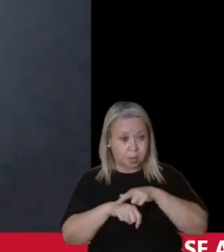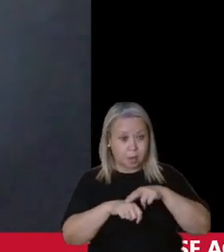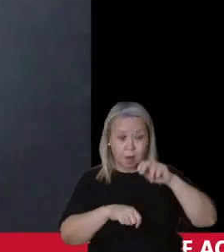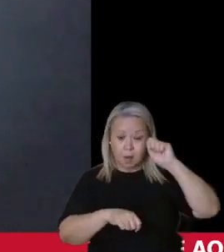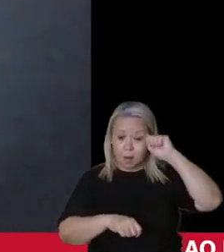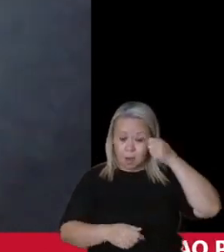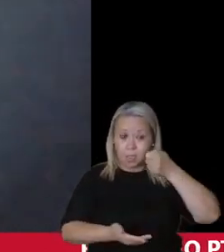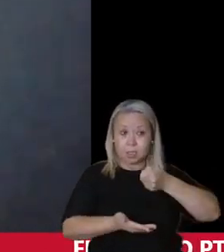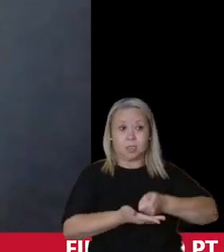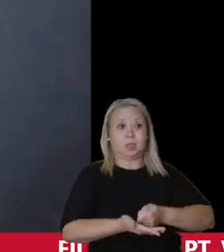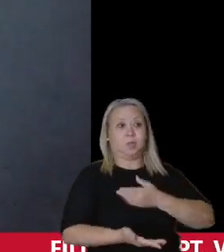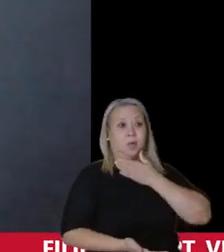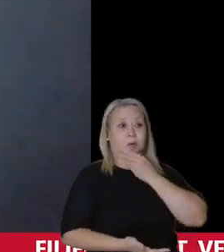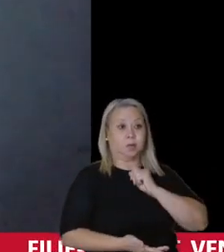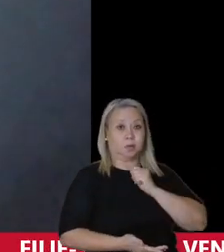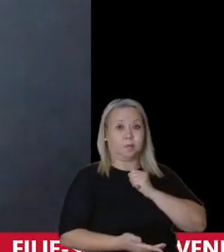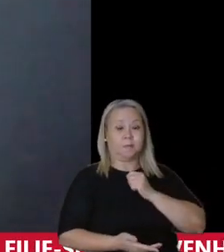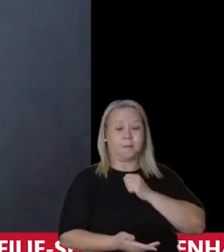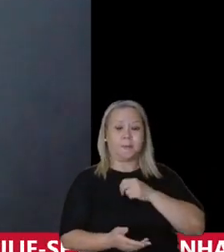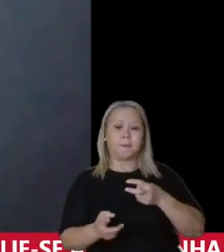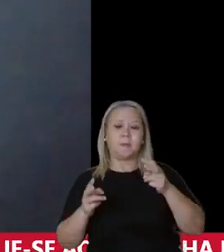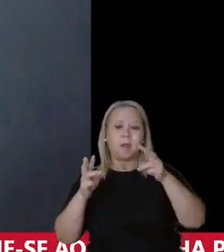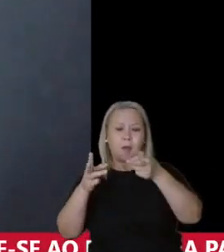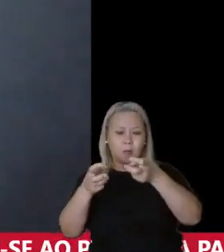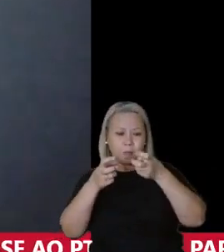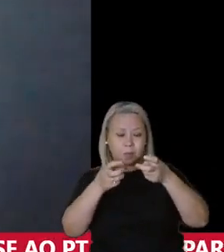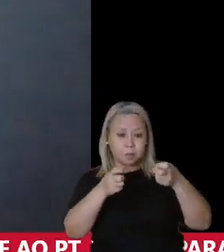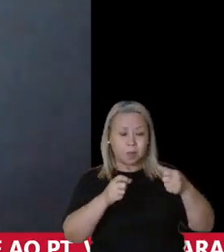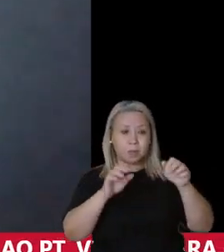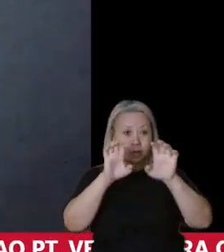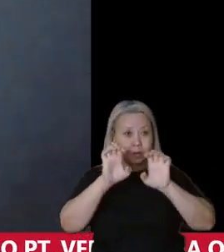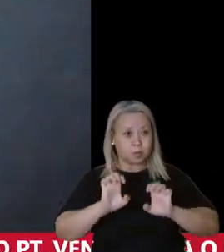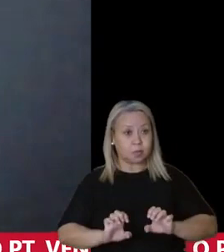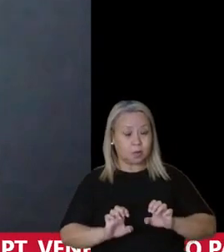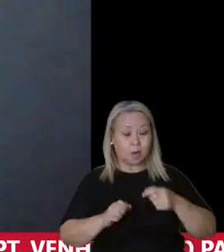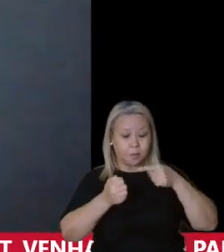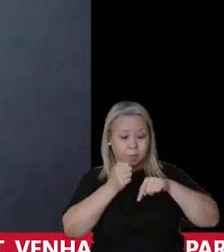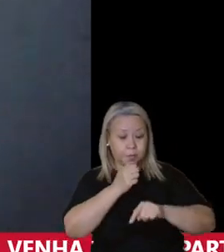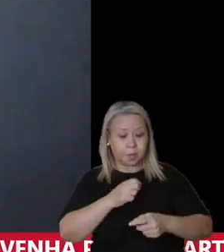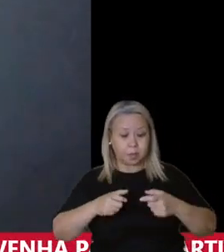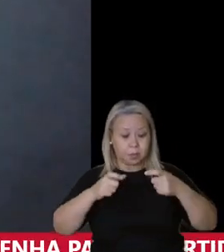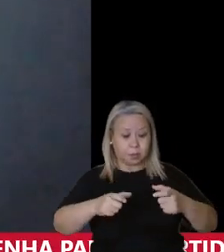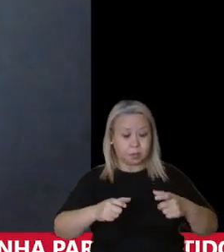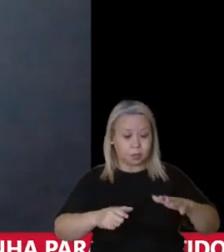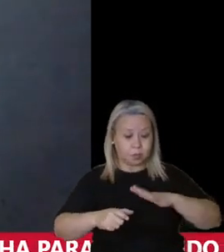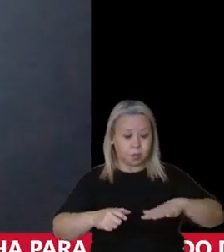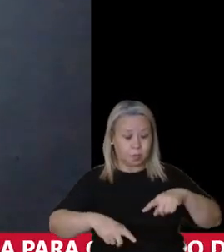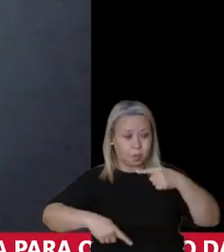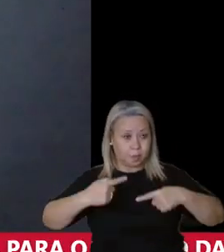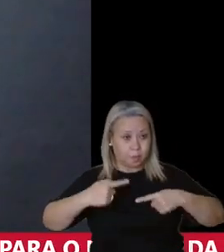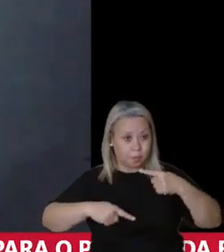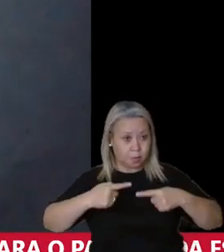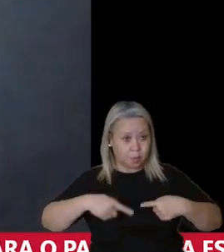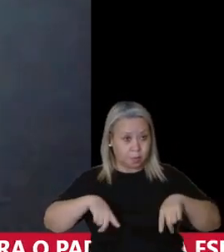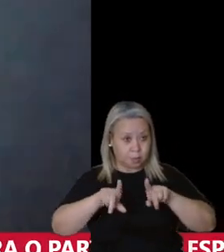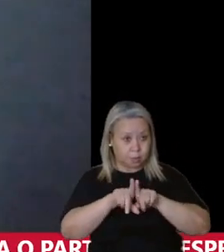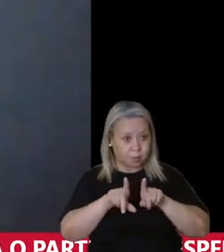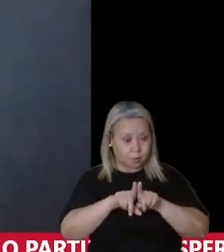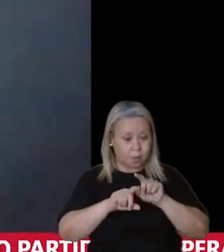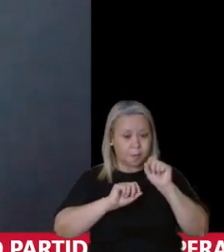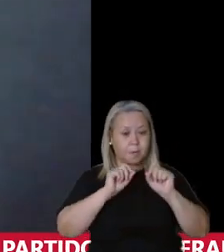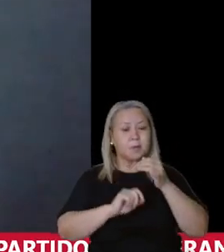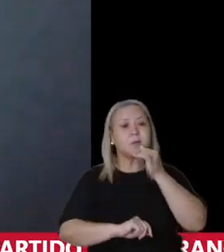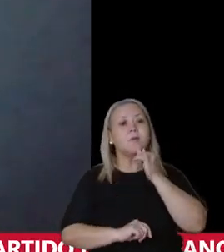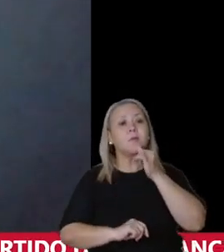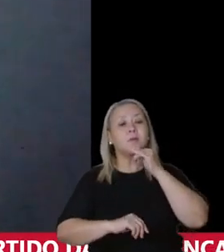machismo, enxergando esse fator estrutural. É fundamental que a gente ocupe a política também para ser um